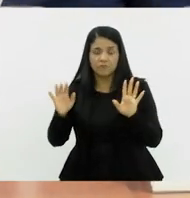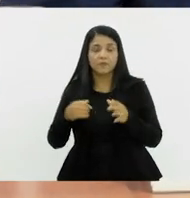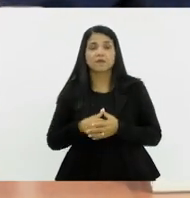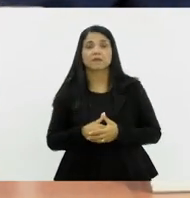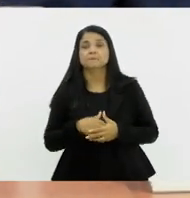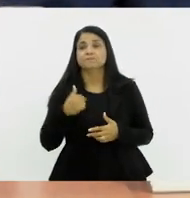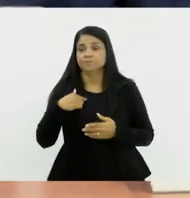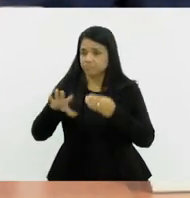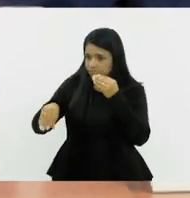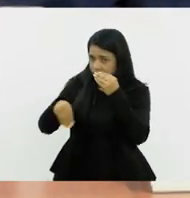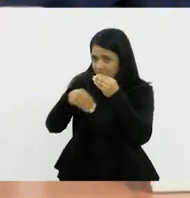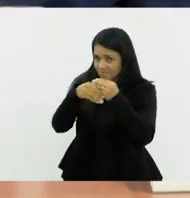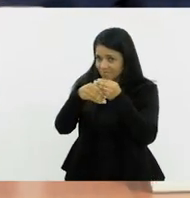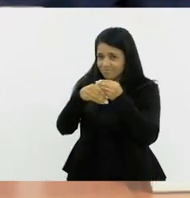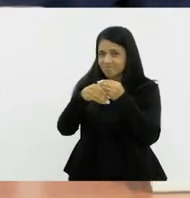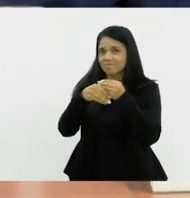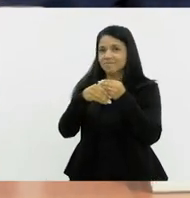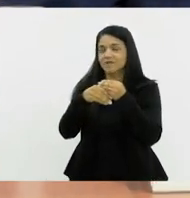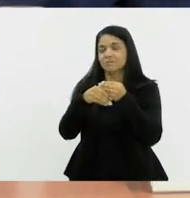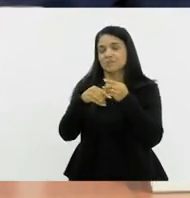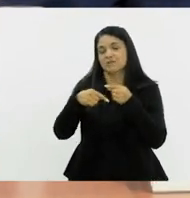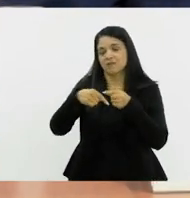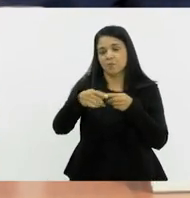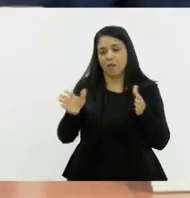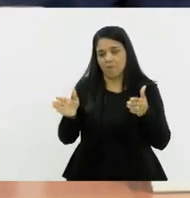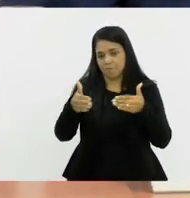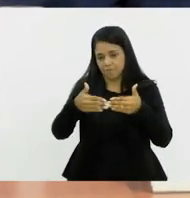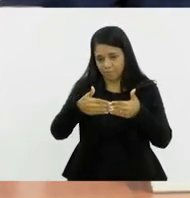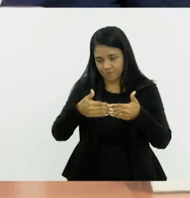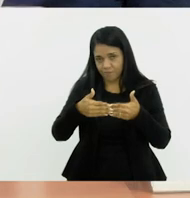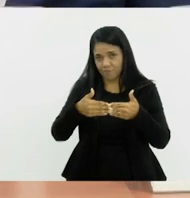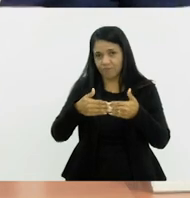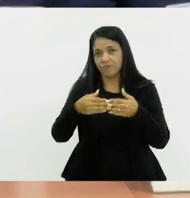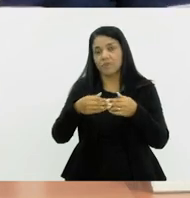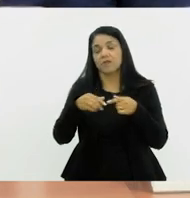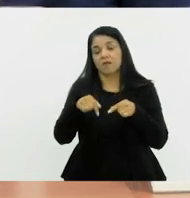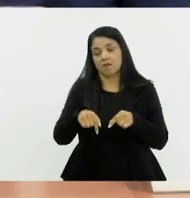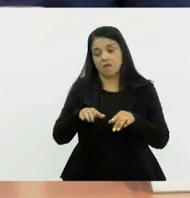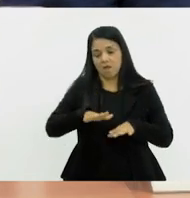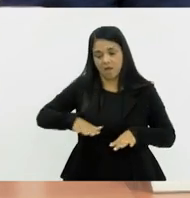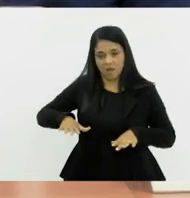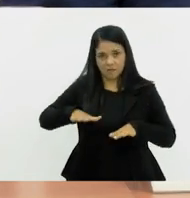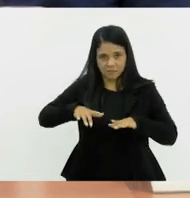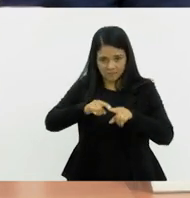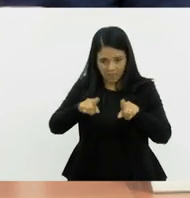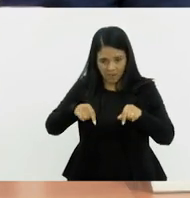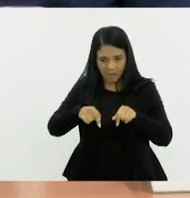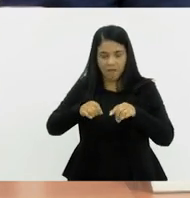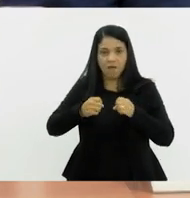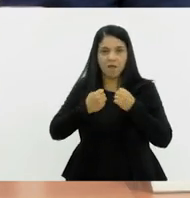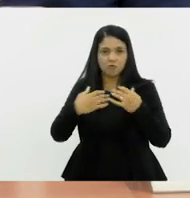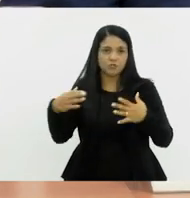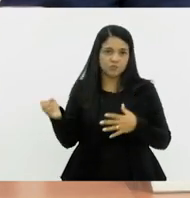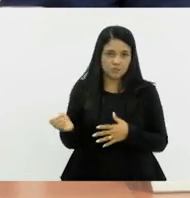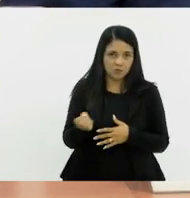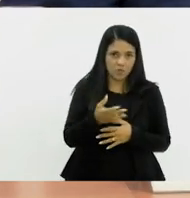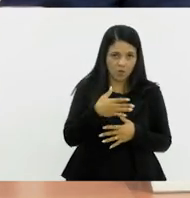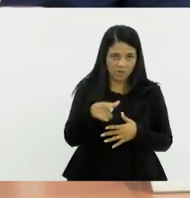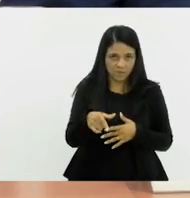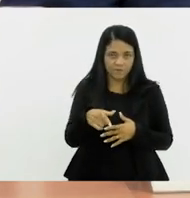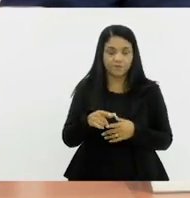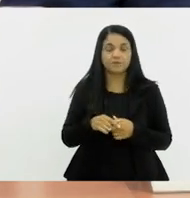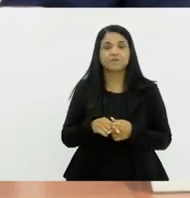Nós, daqui a pouco, precisamos encerrar, porque terá outra audiência nesse espaço. fazer aqui uma ponderação com